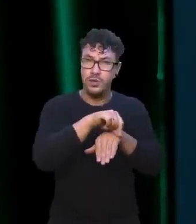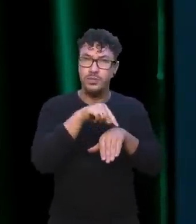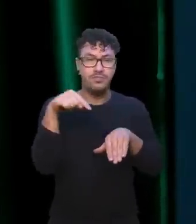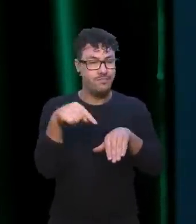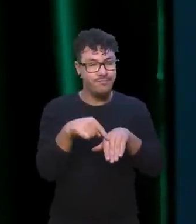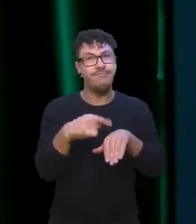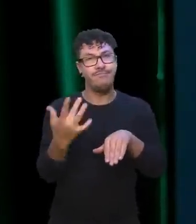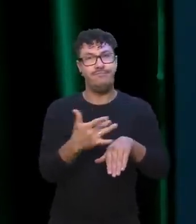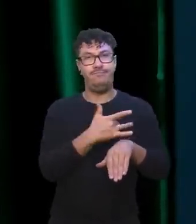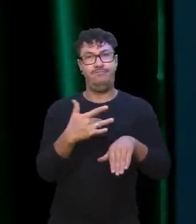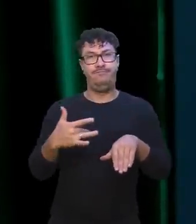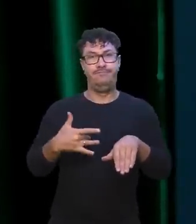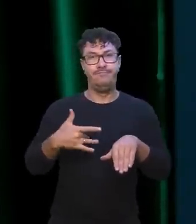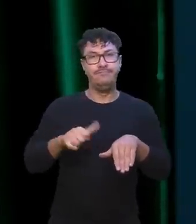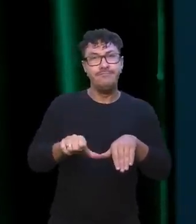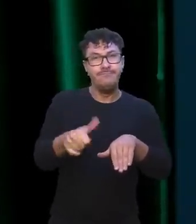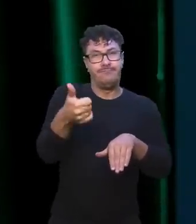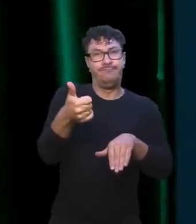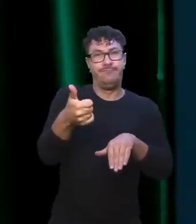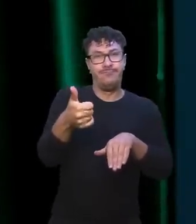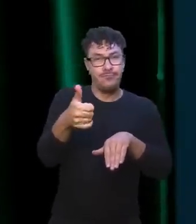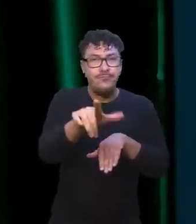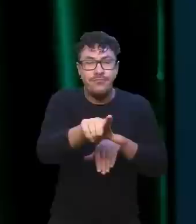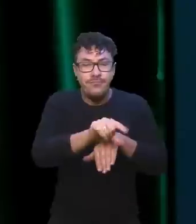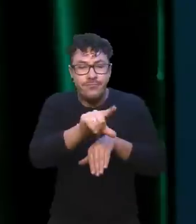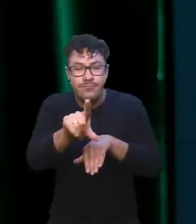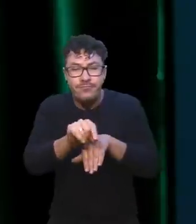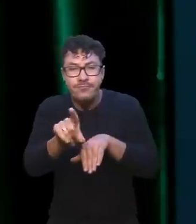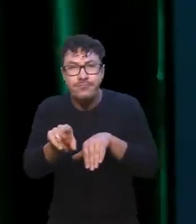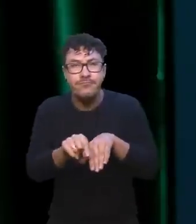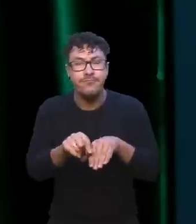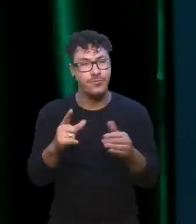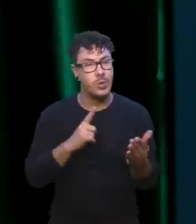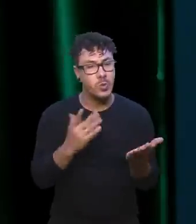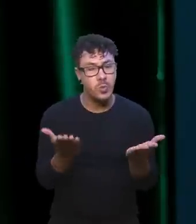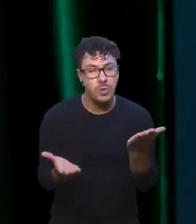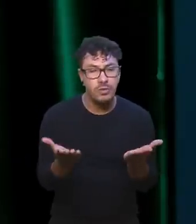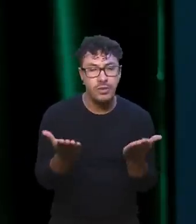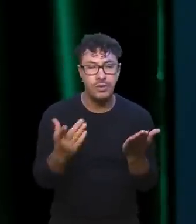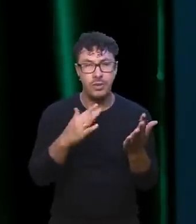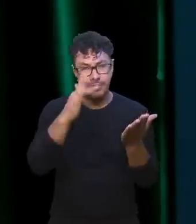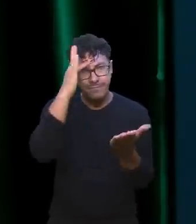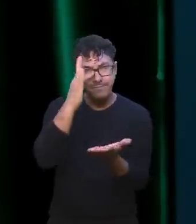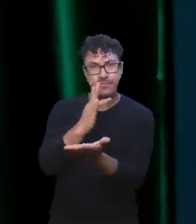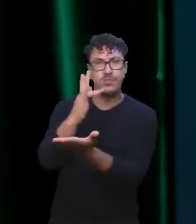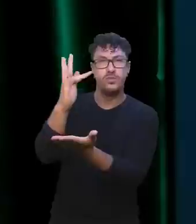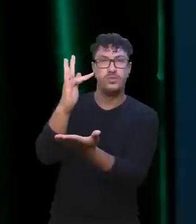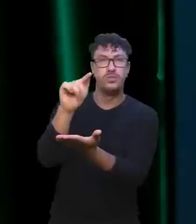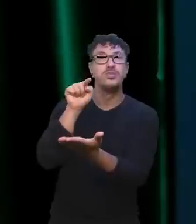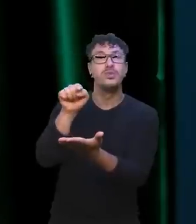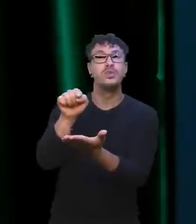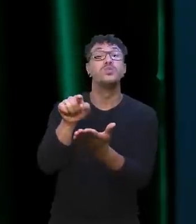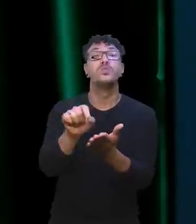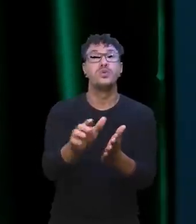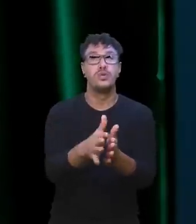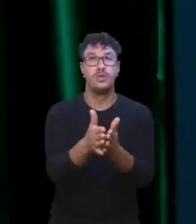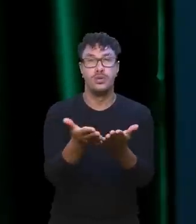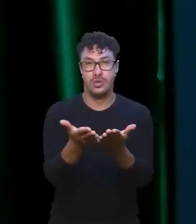Escolhas saudáveis, escolhas equilibradas, escolhas fiéis ao